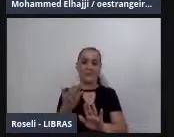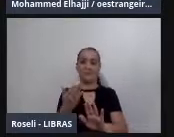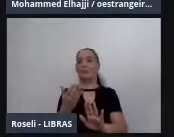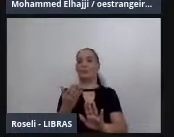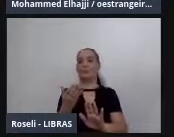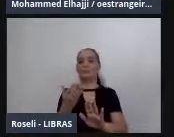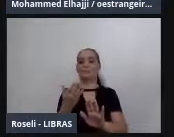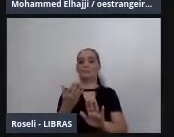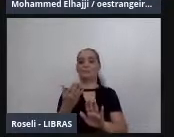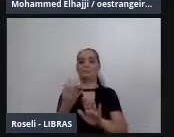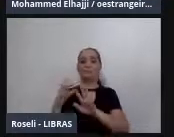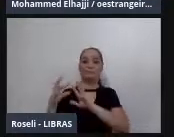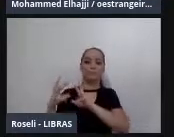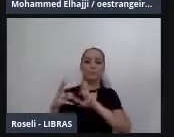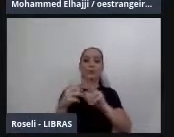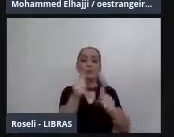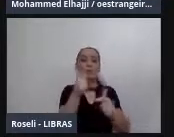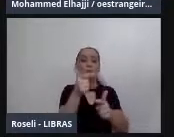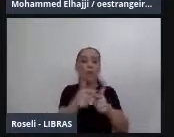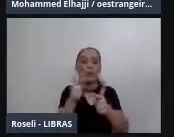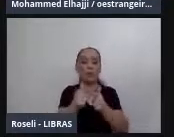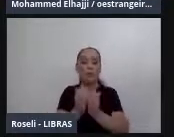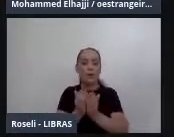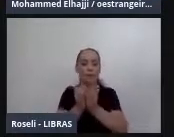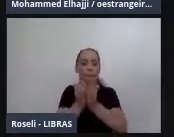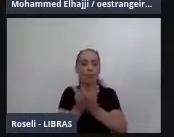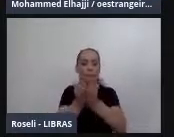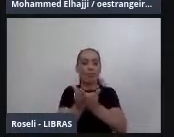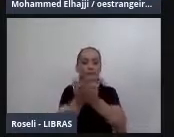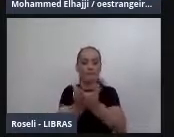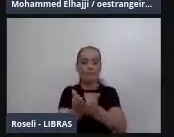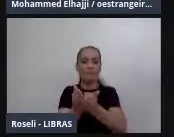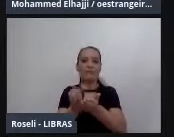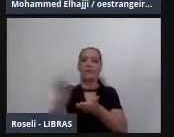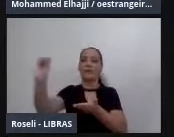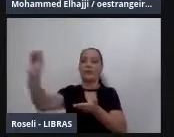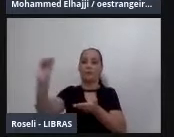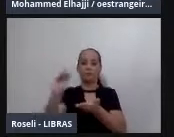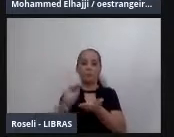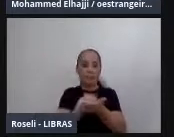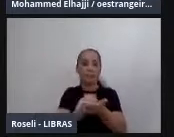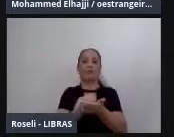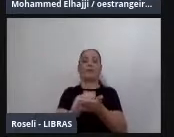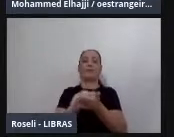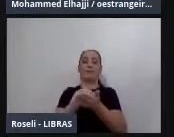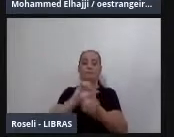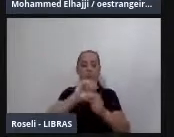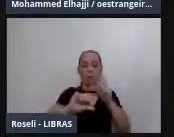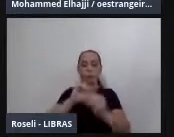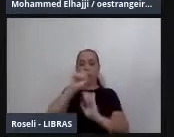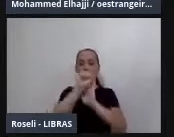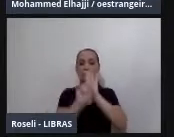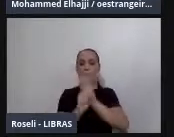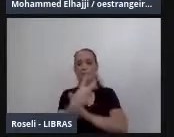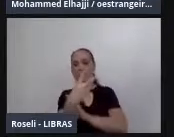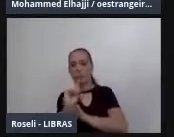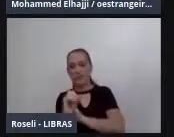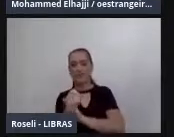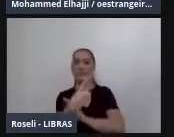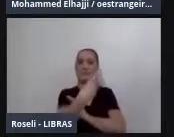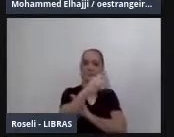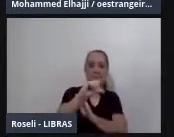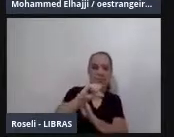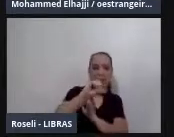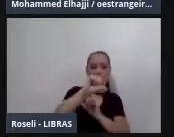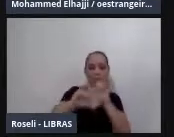essas levas que vieram nos navios de imigrantes na virada do século XX, do século XIX para o XX, todos